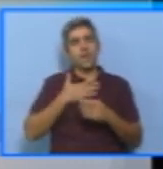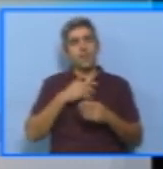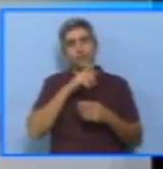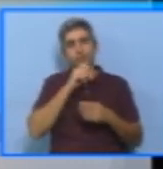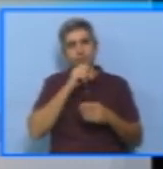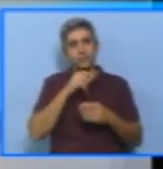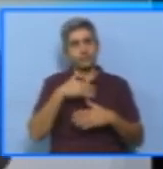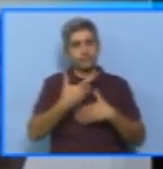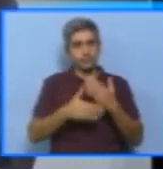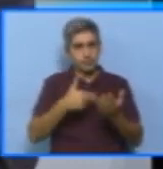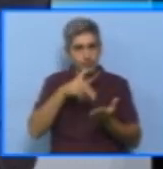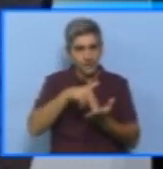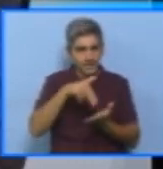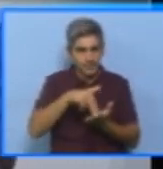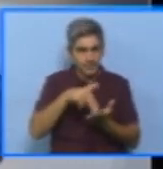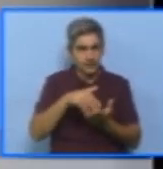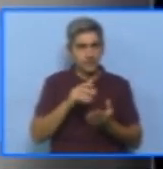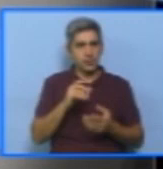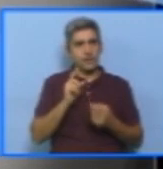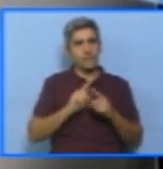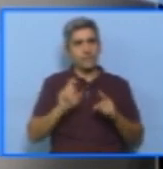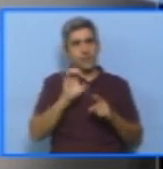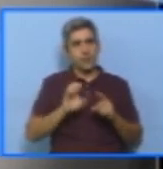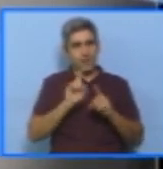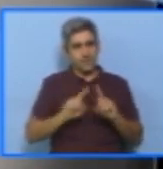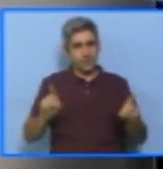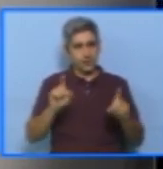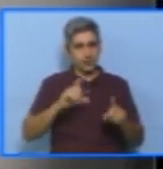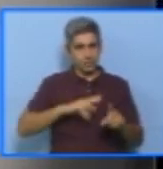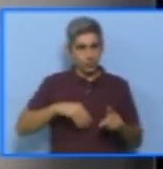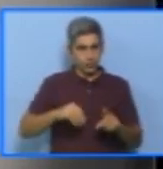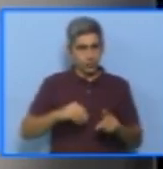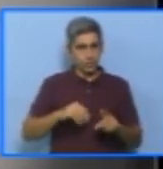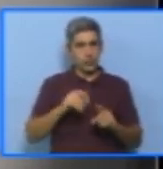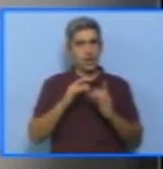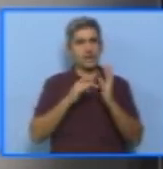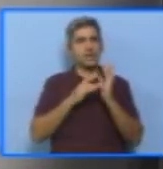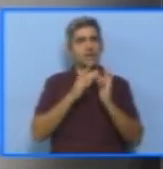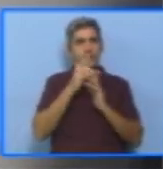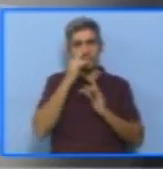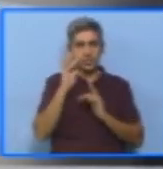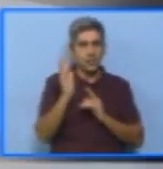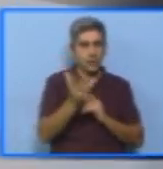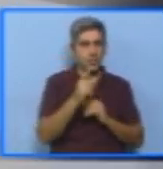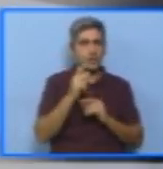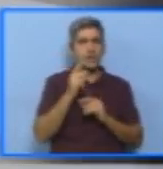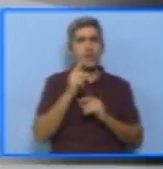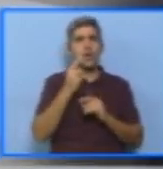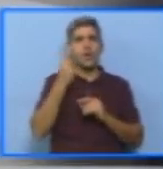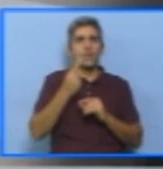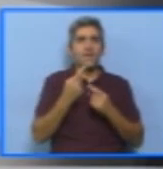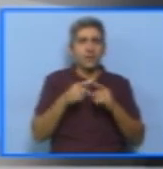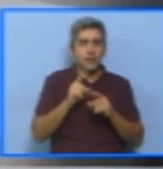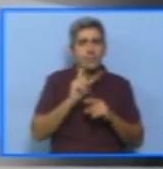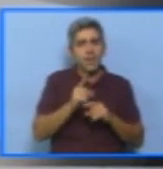estar presentes de forma diferente no mundo. Os cristãos não têm de ser diferentes, mas têm de atuar de